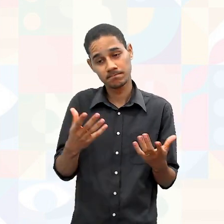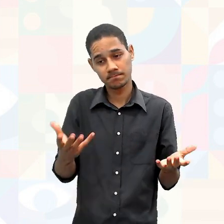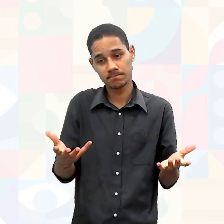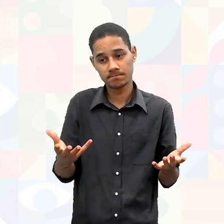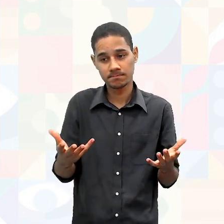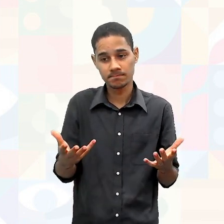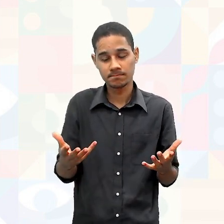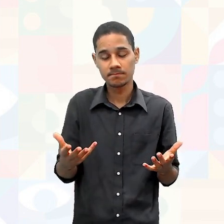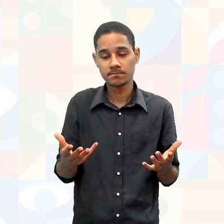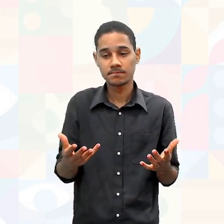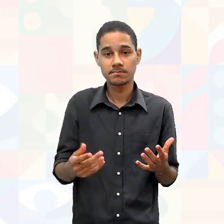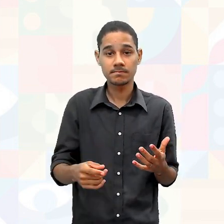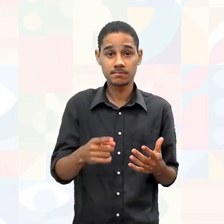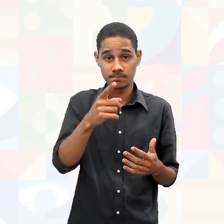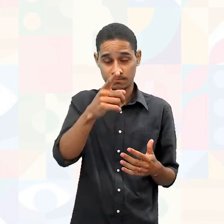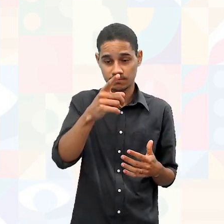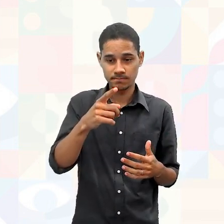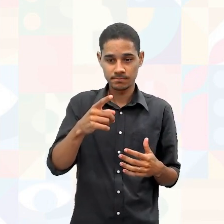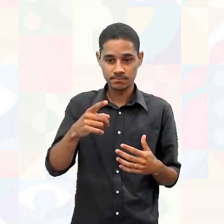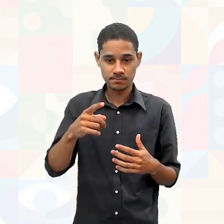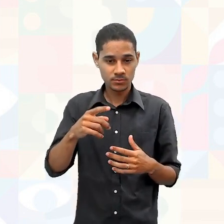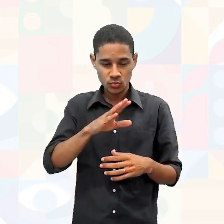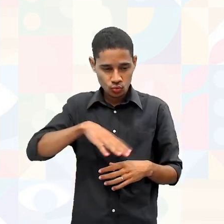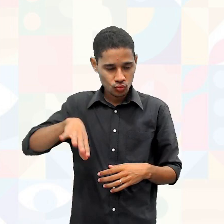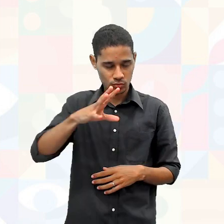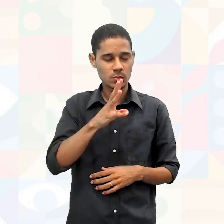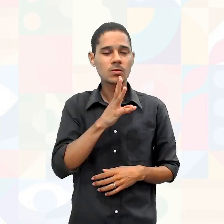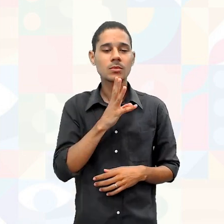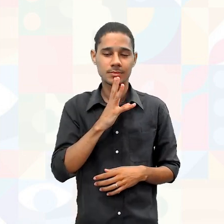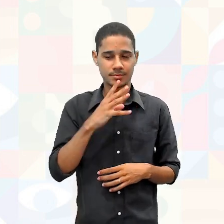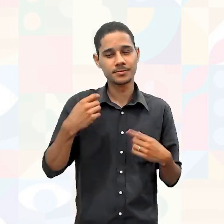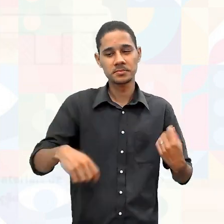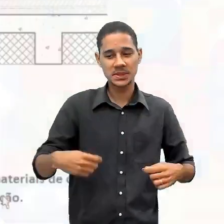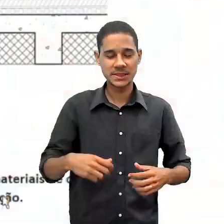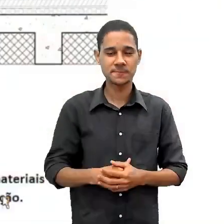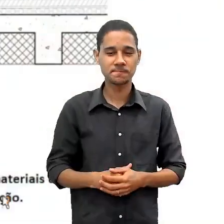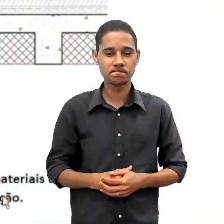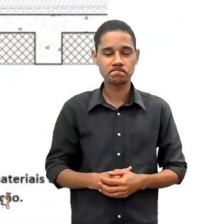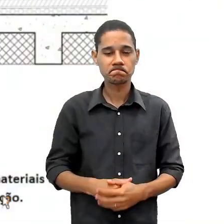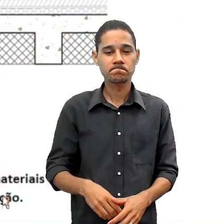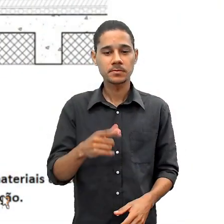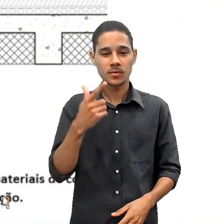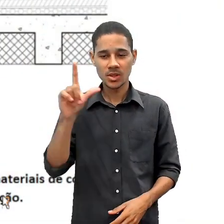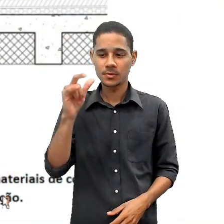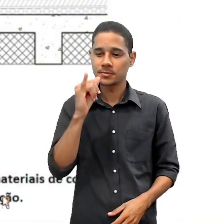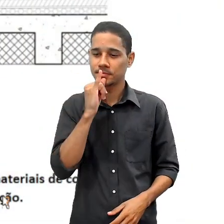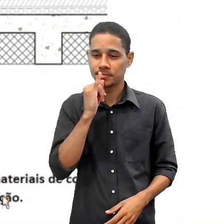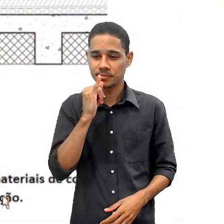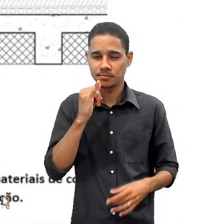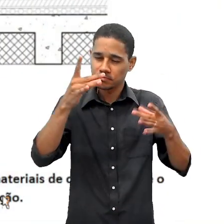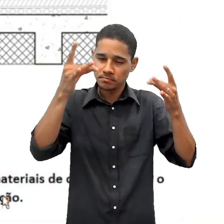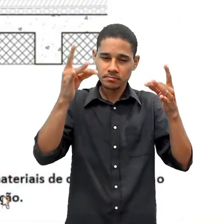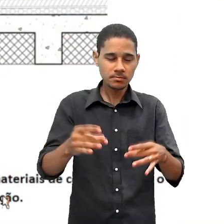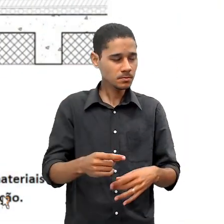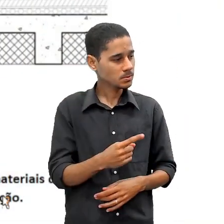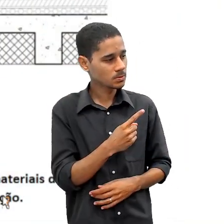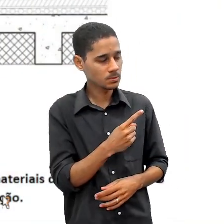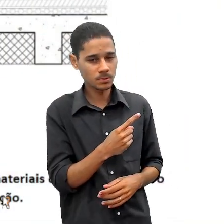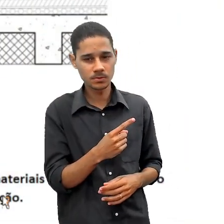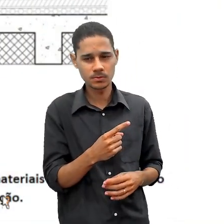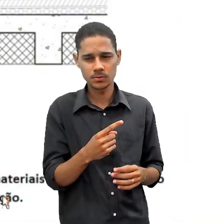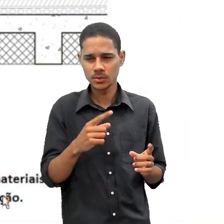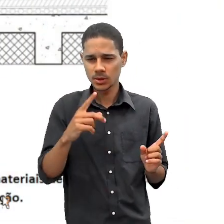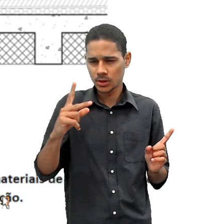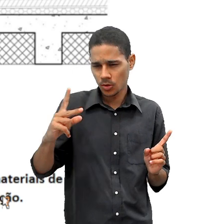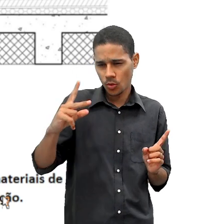ter esse domínio desses detalhes construtivos, certo? Aqui a gente tem um outro exemplo mais detalhado, que é um corte, né, um trecho